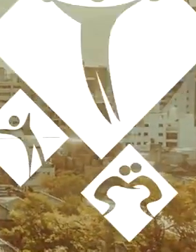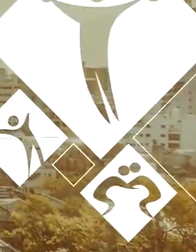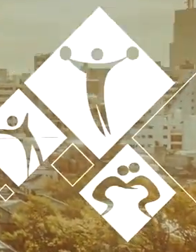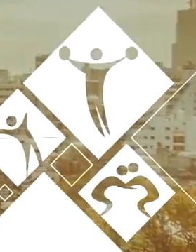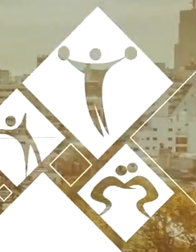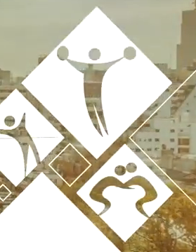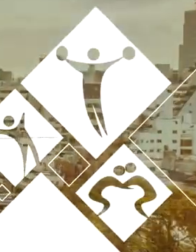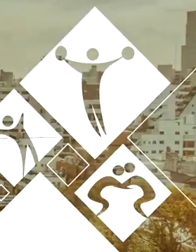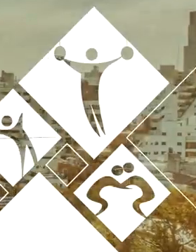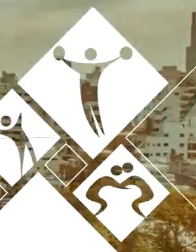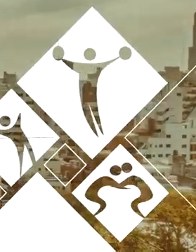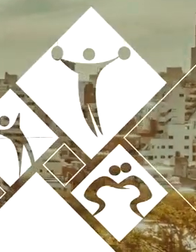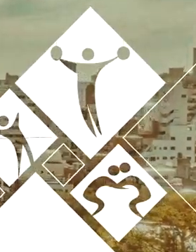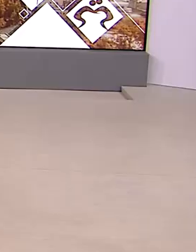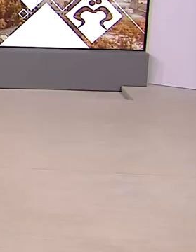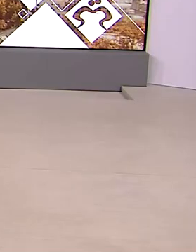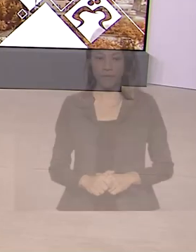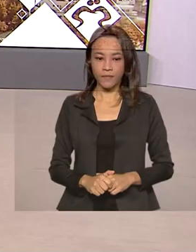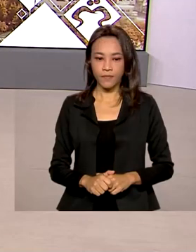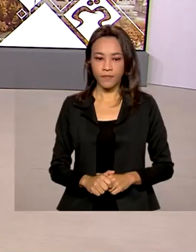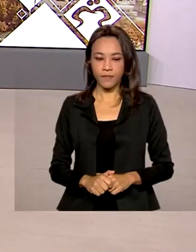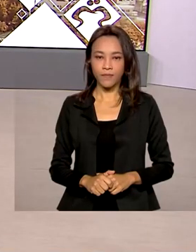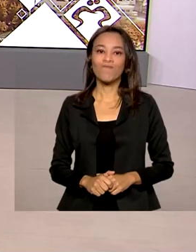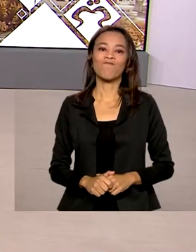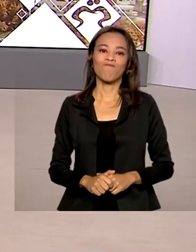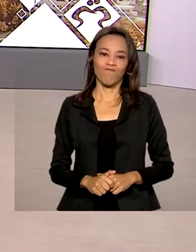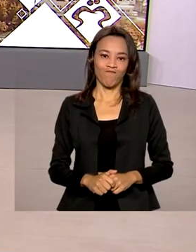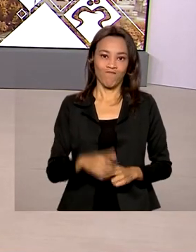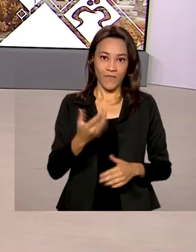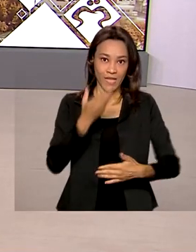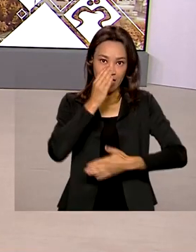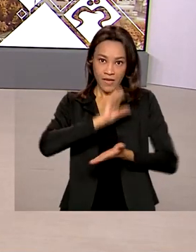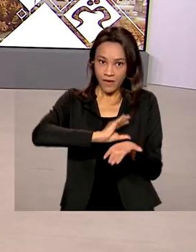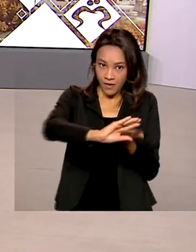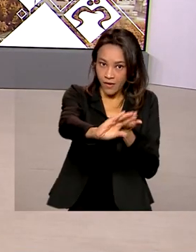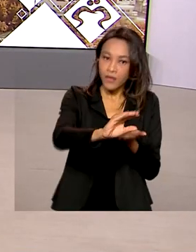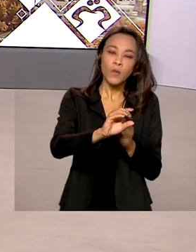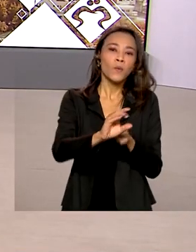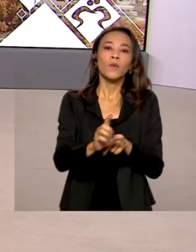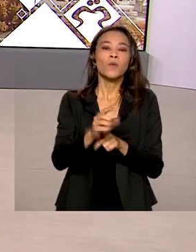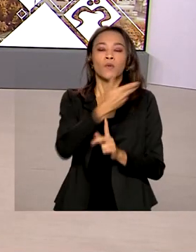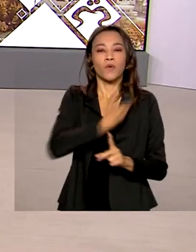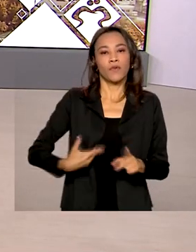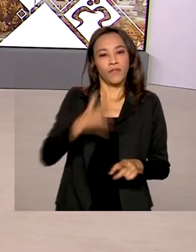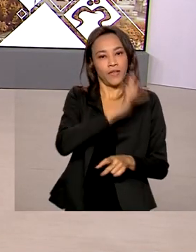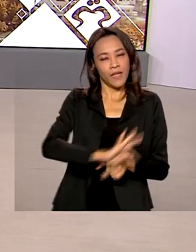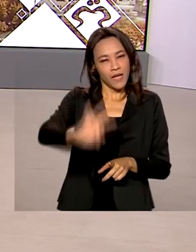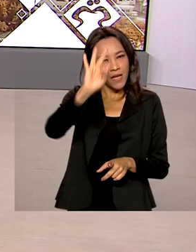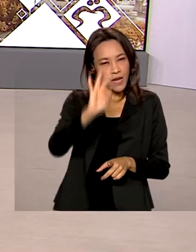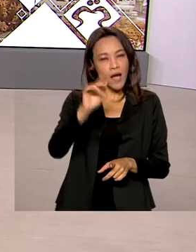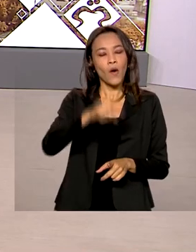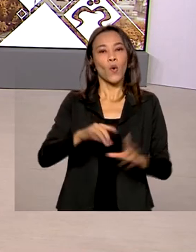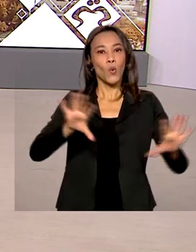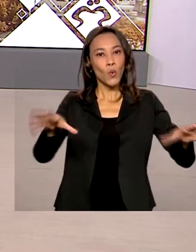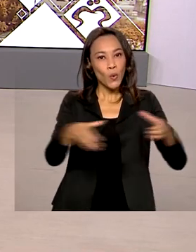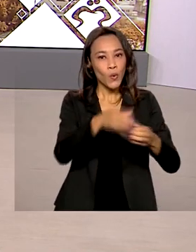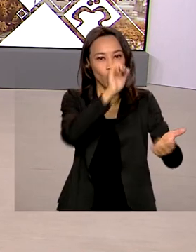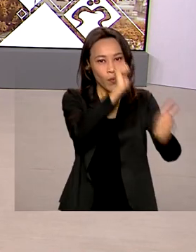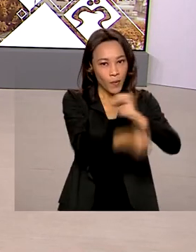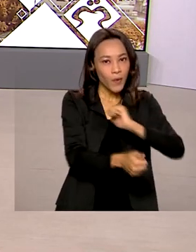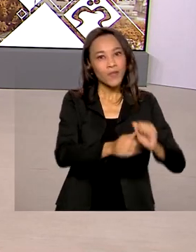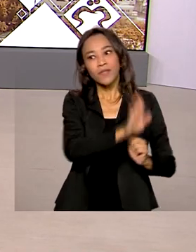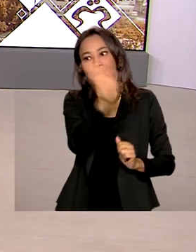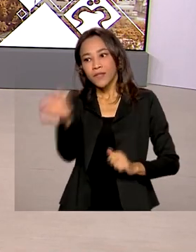E aí e com investimentos do governo federal a delegação do Brasil em Tóquio bateu o